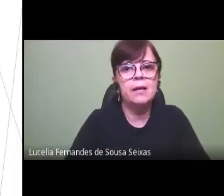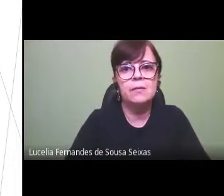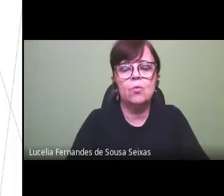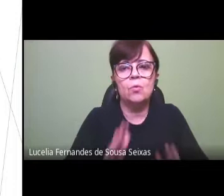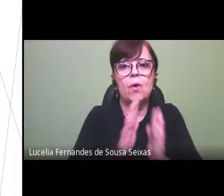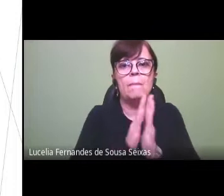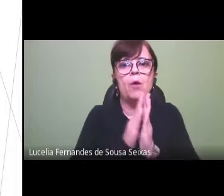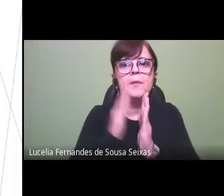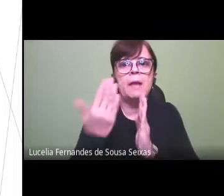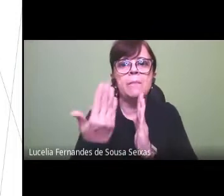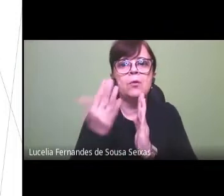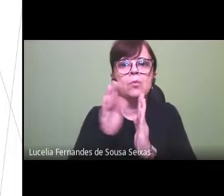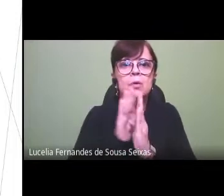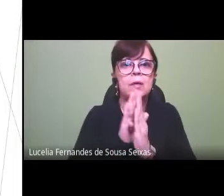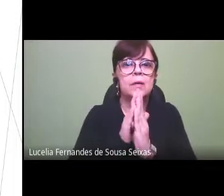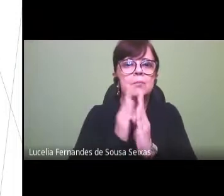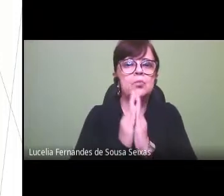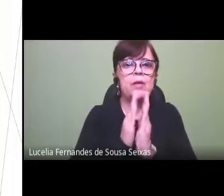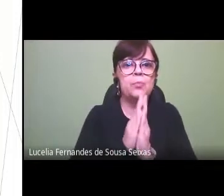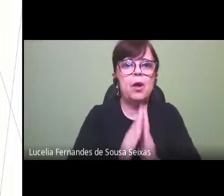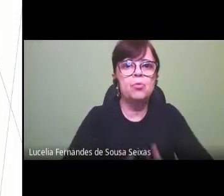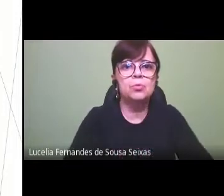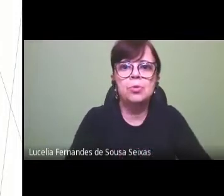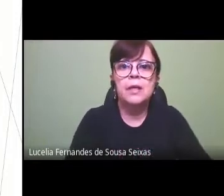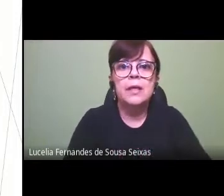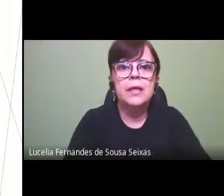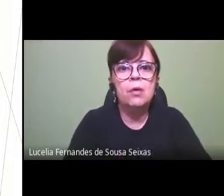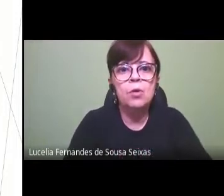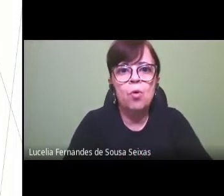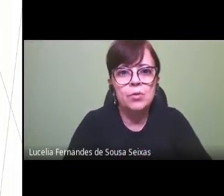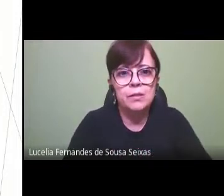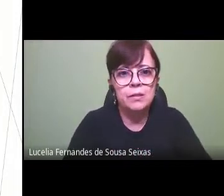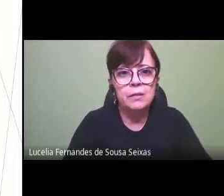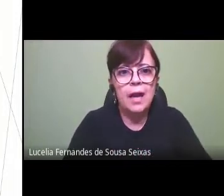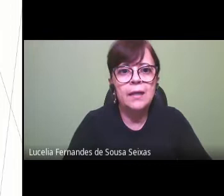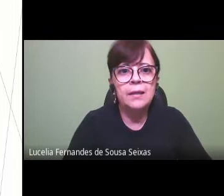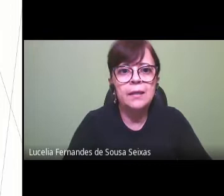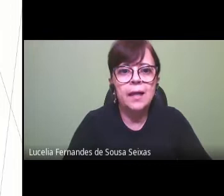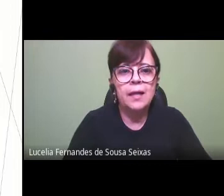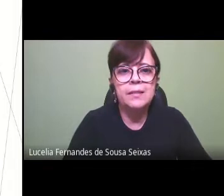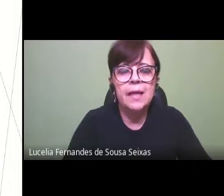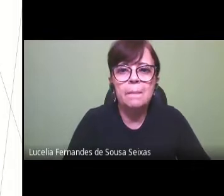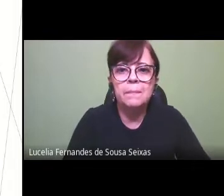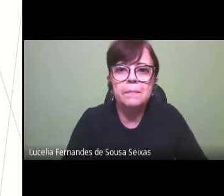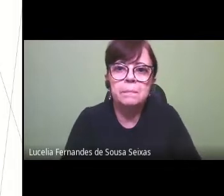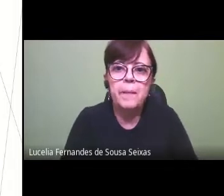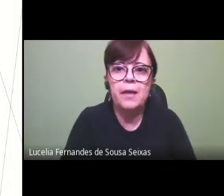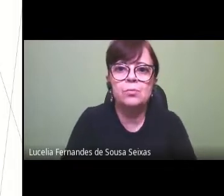ela está com a palma da mão de um lado para o outro. Não encosta. A linha, ela